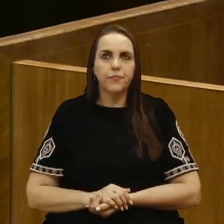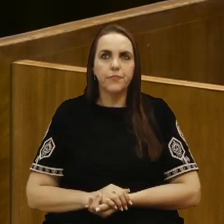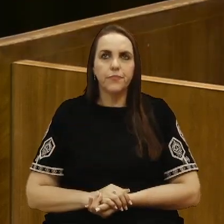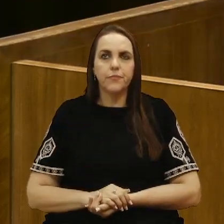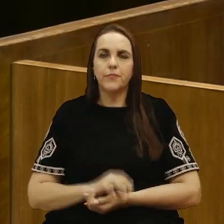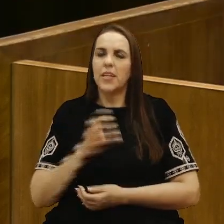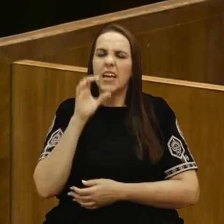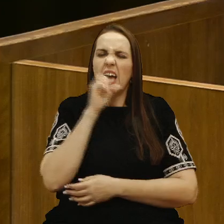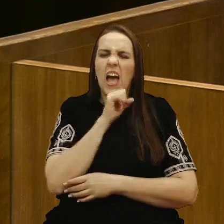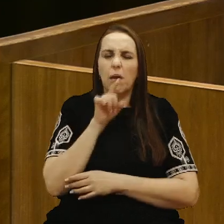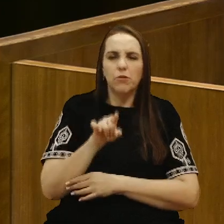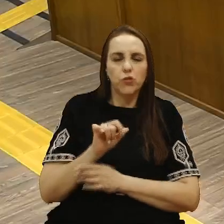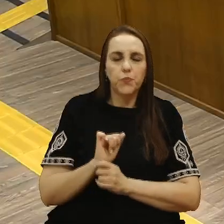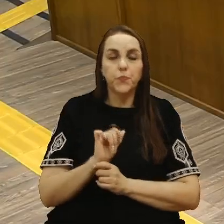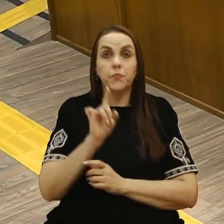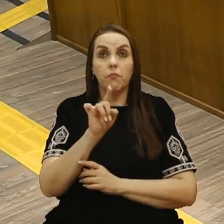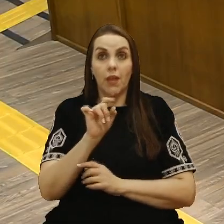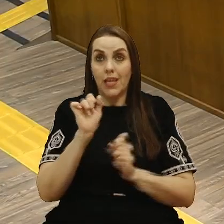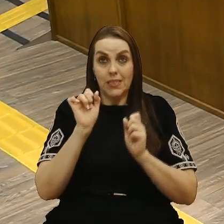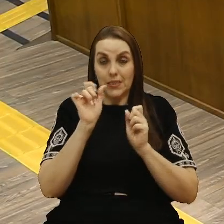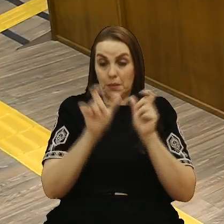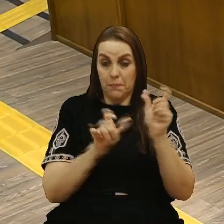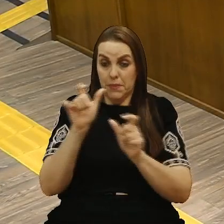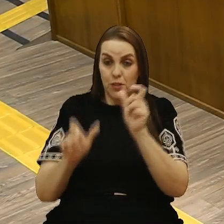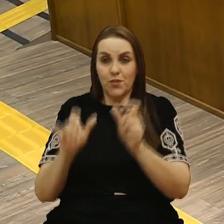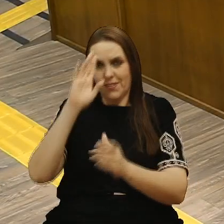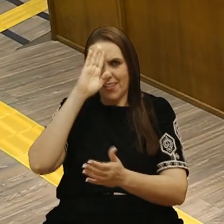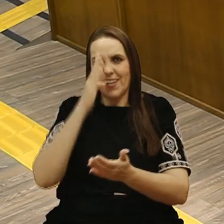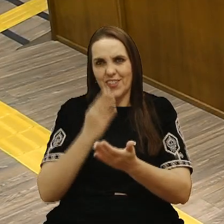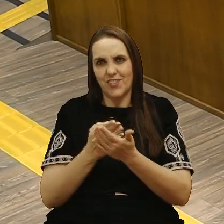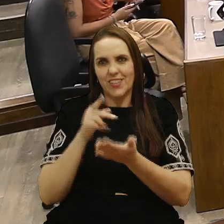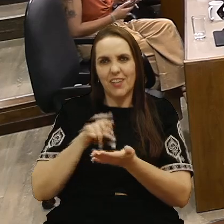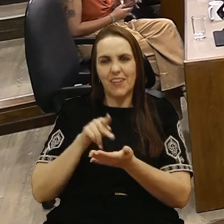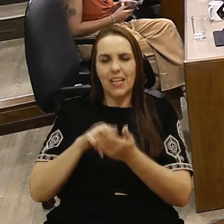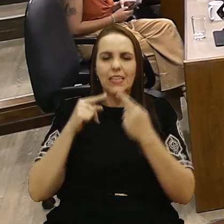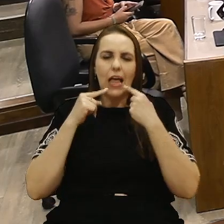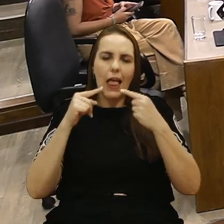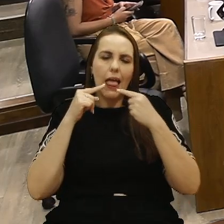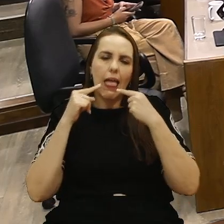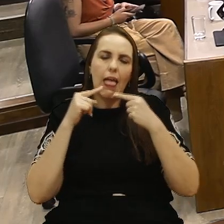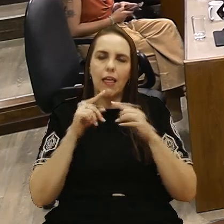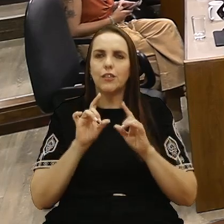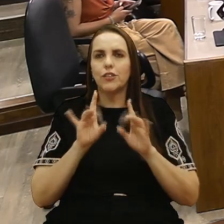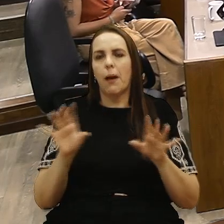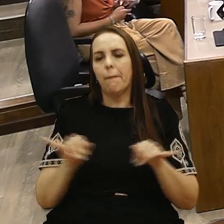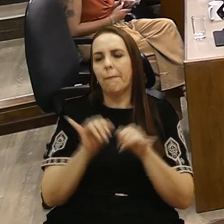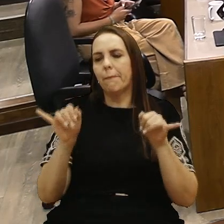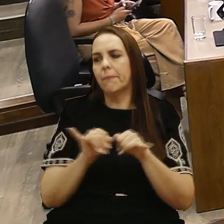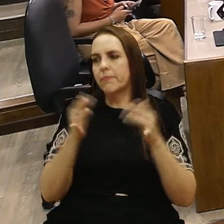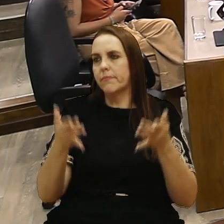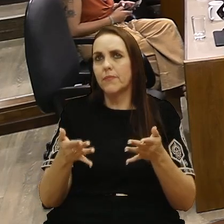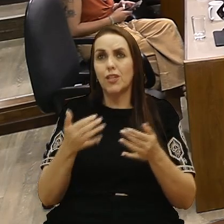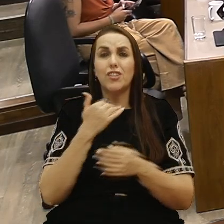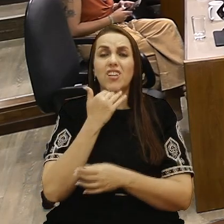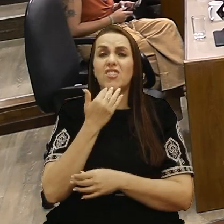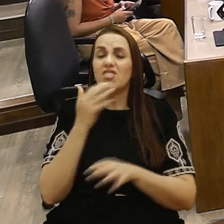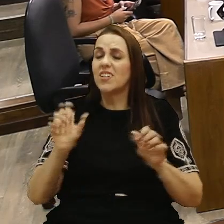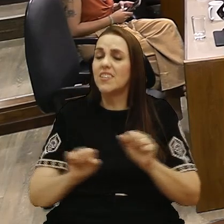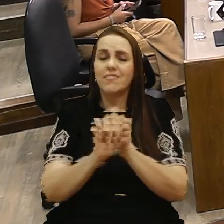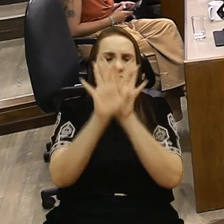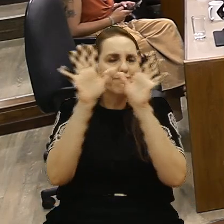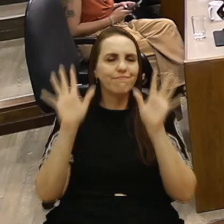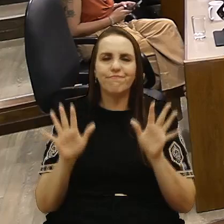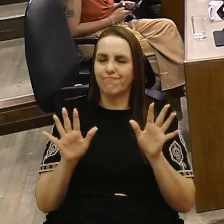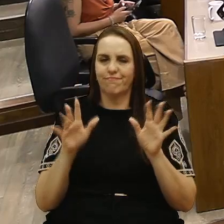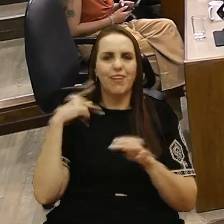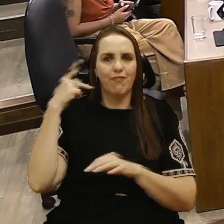rapidinho. O pessoal acha, na verdade, que a gente critica por criticar, mas não adianta, eles não são transparentes, Sandro, vereadora